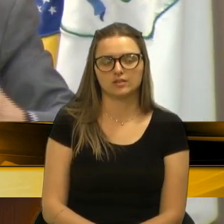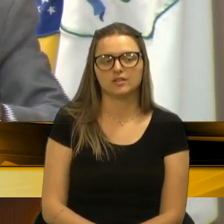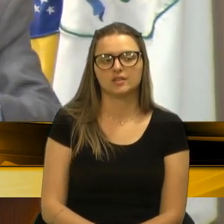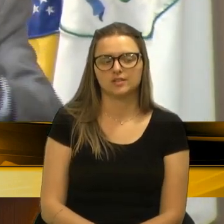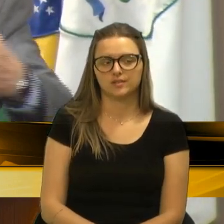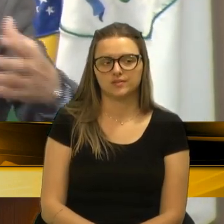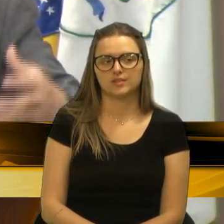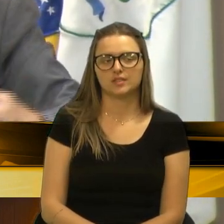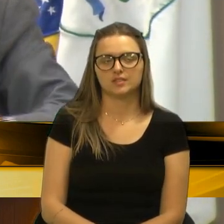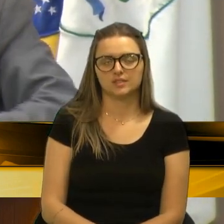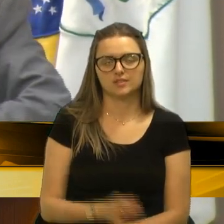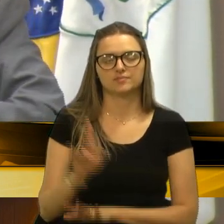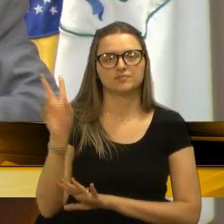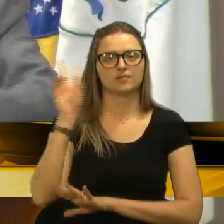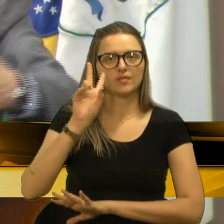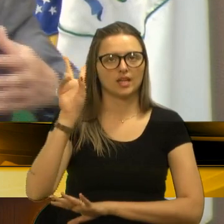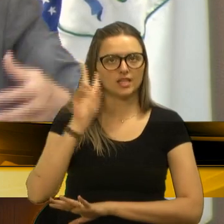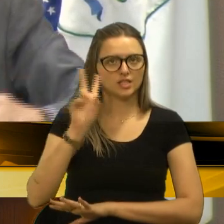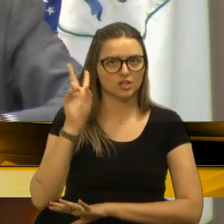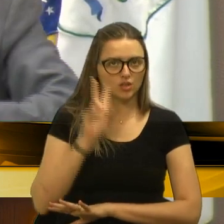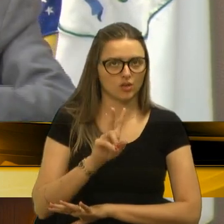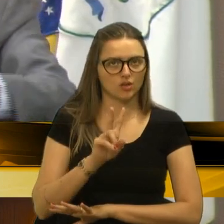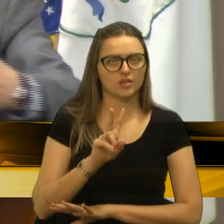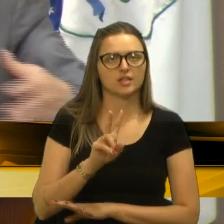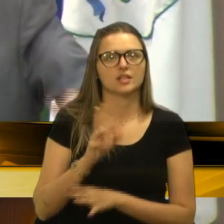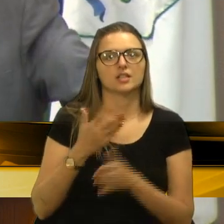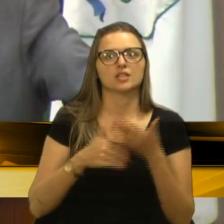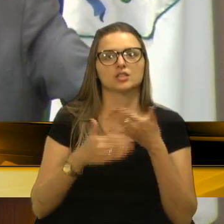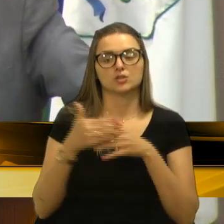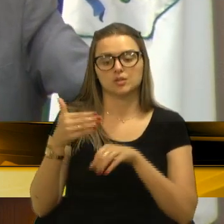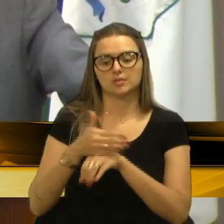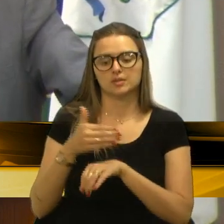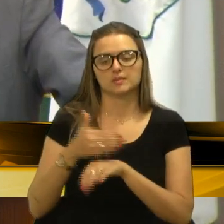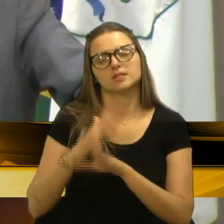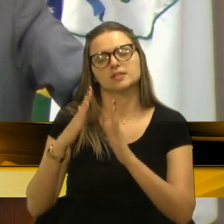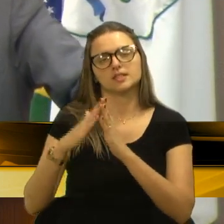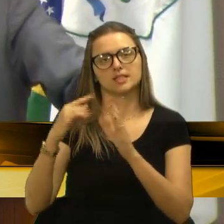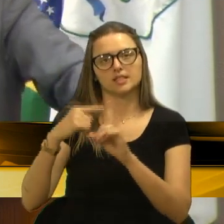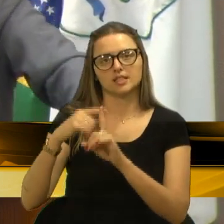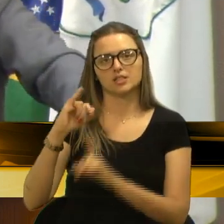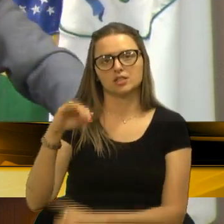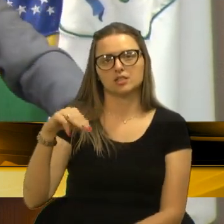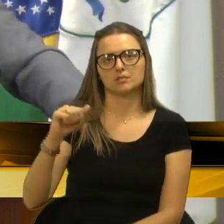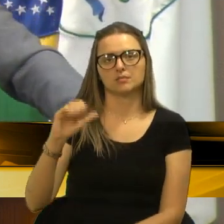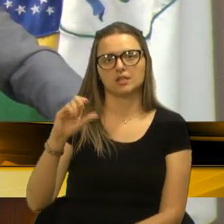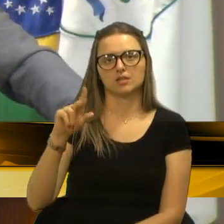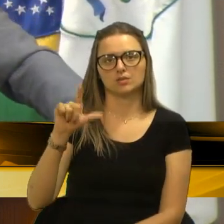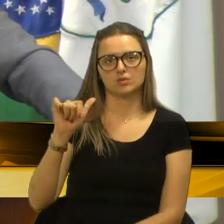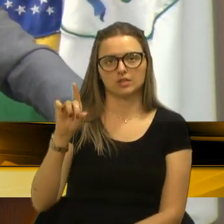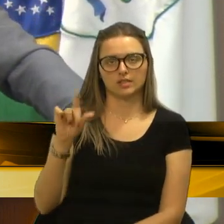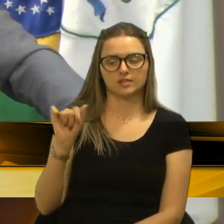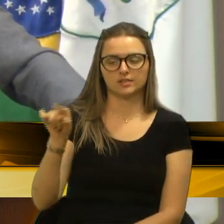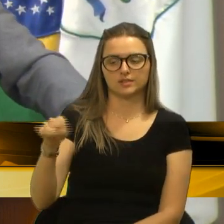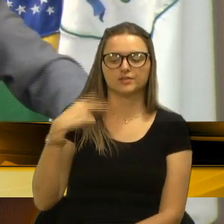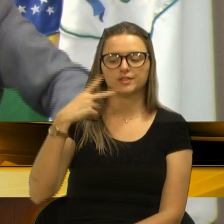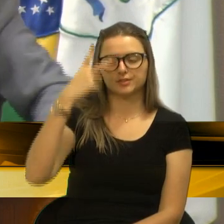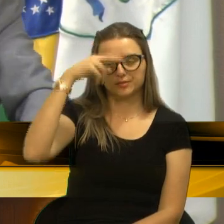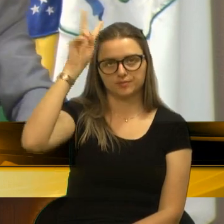a história dos capuchinhos envolvida da Imaculada Conceição com toda a comunidade. Seu à parte, vereador